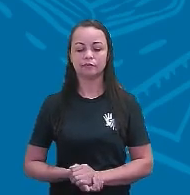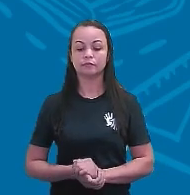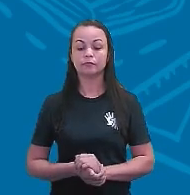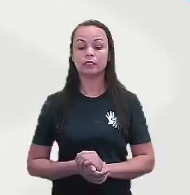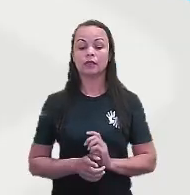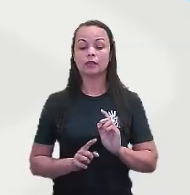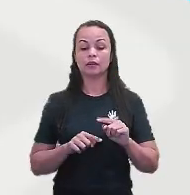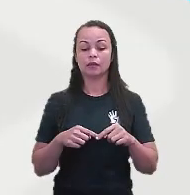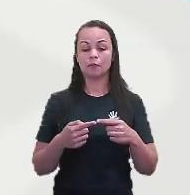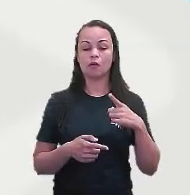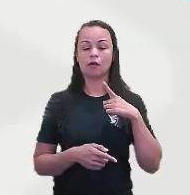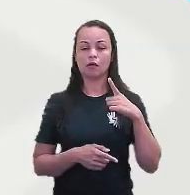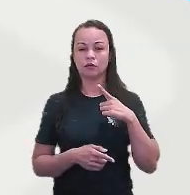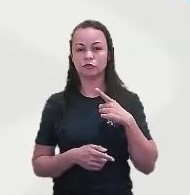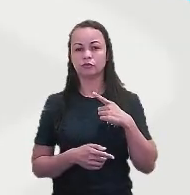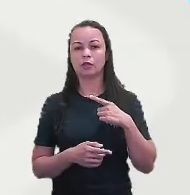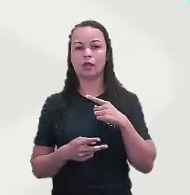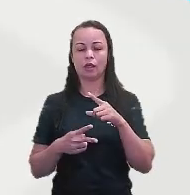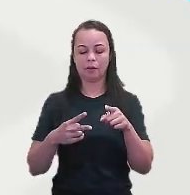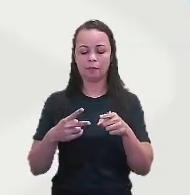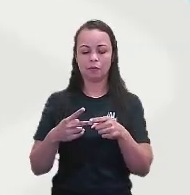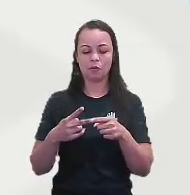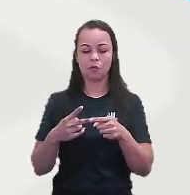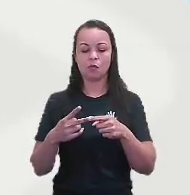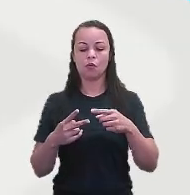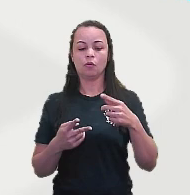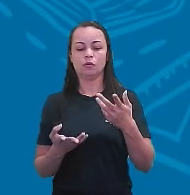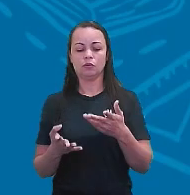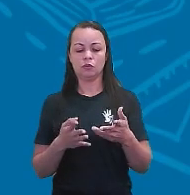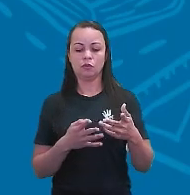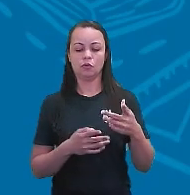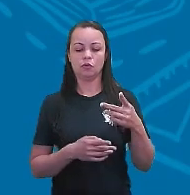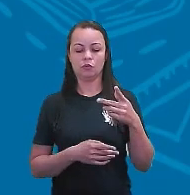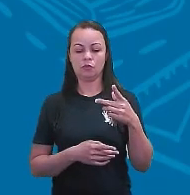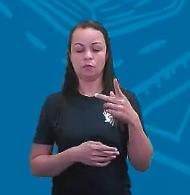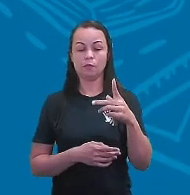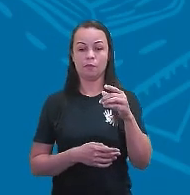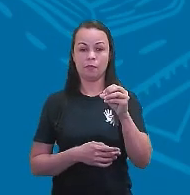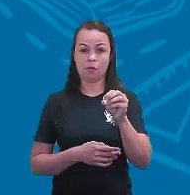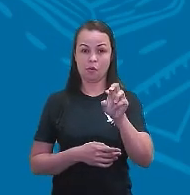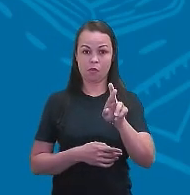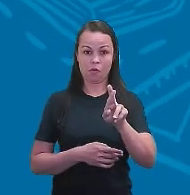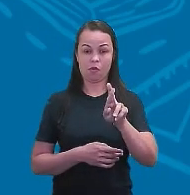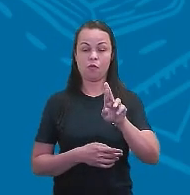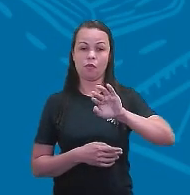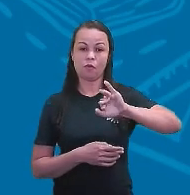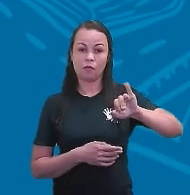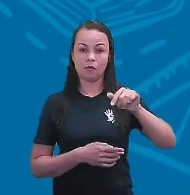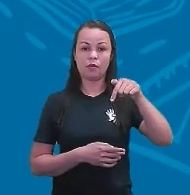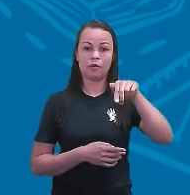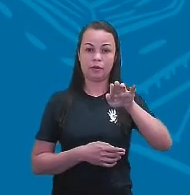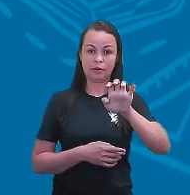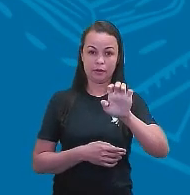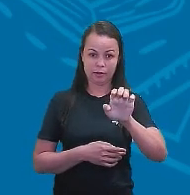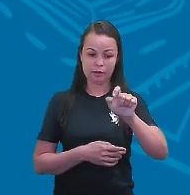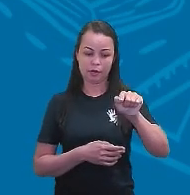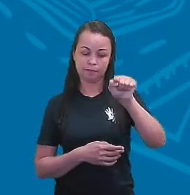Depois temos o porquê separado também, mas com